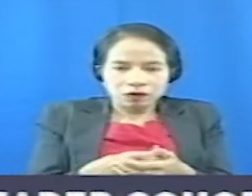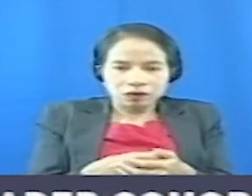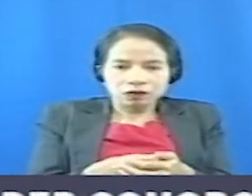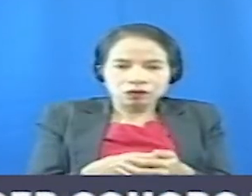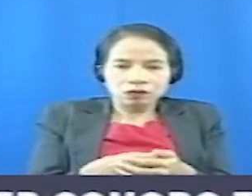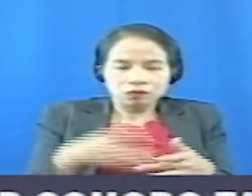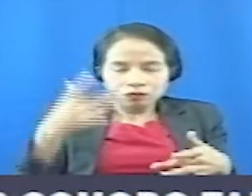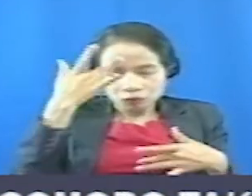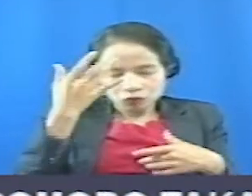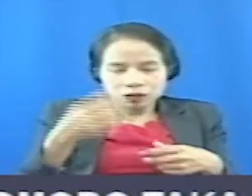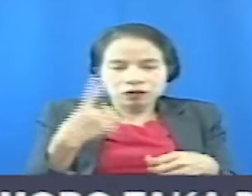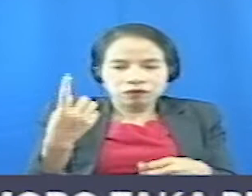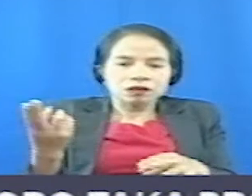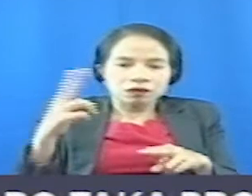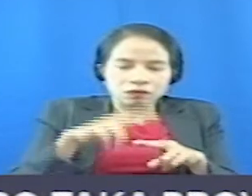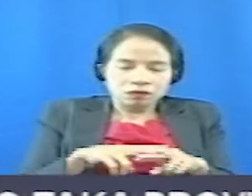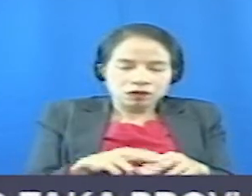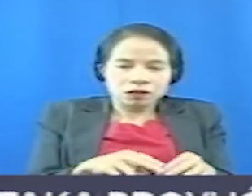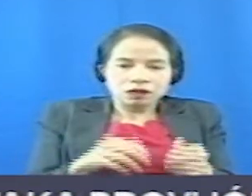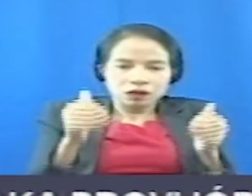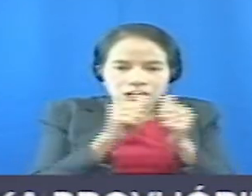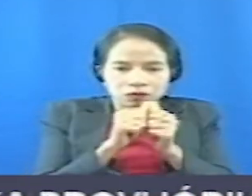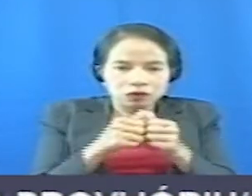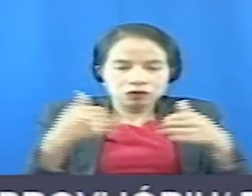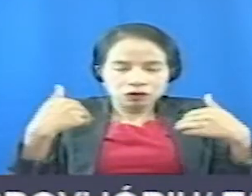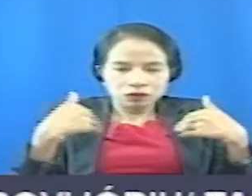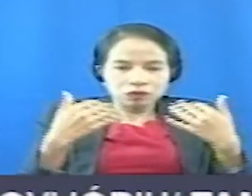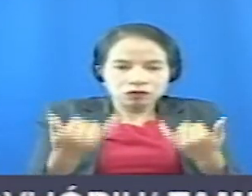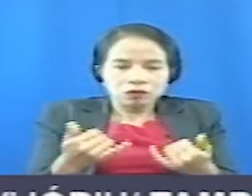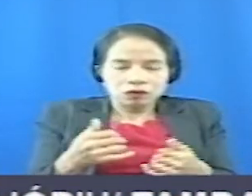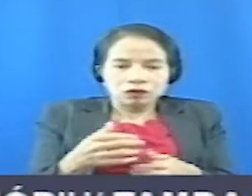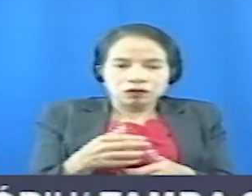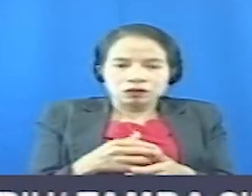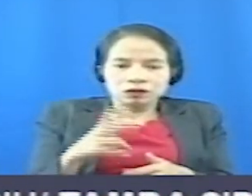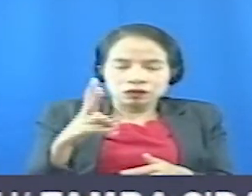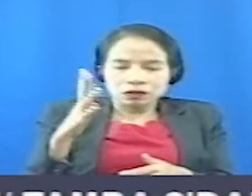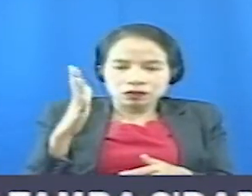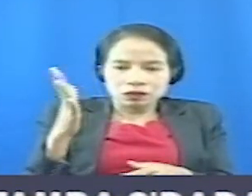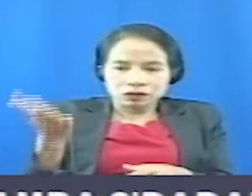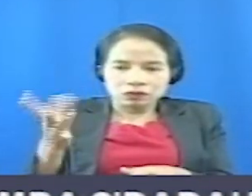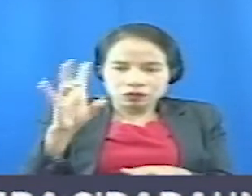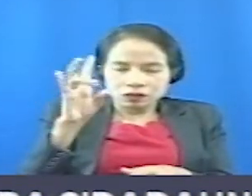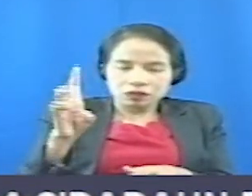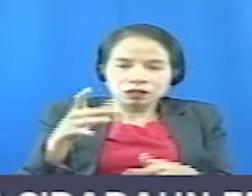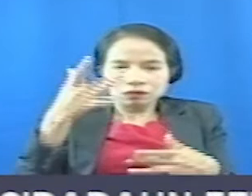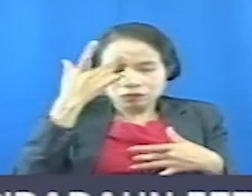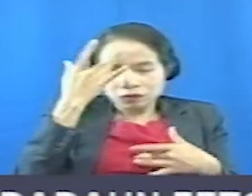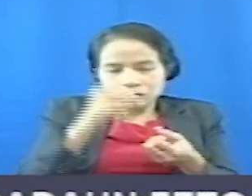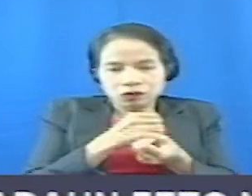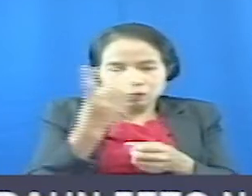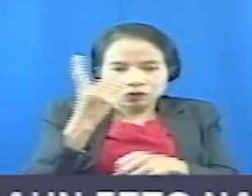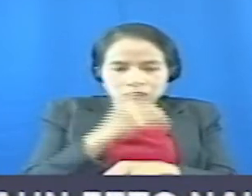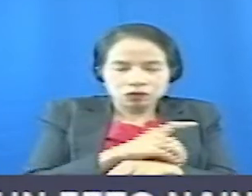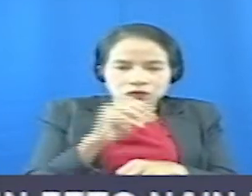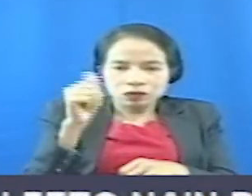casos sei na fatin aumenta. Total, iha ona, to ohin 57 casos. Iha loron